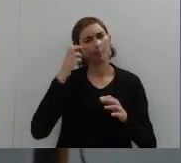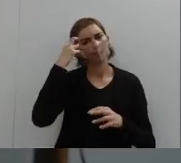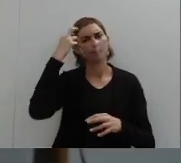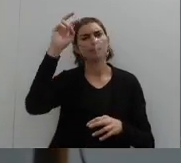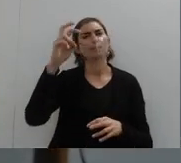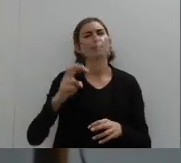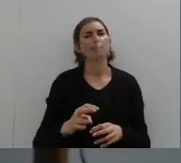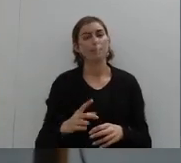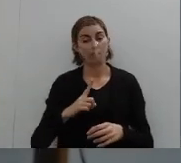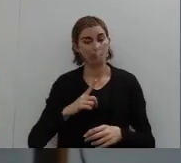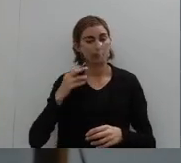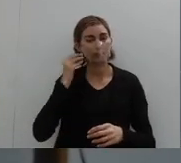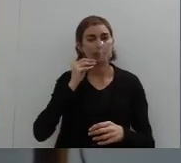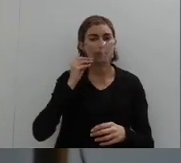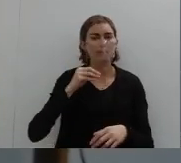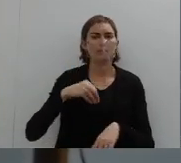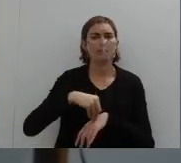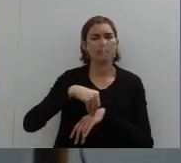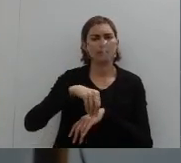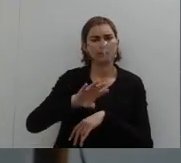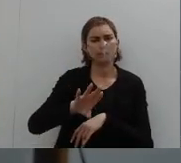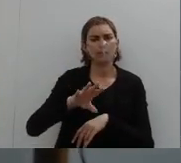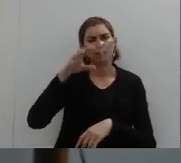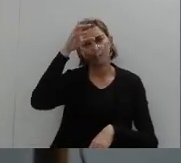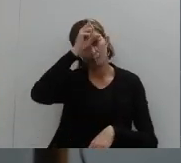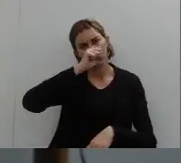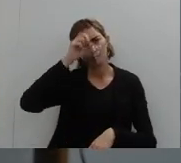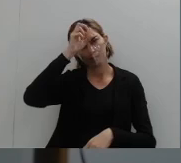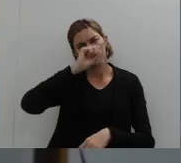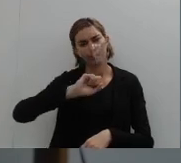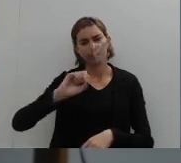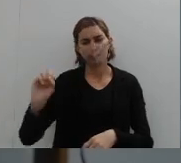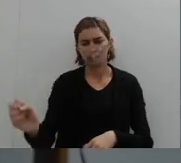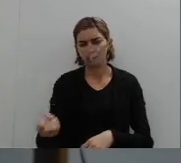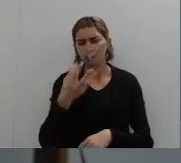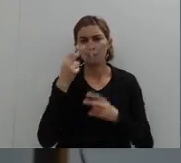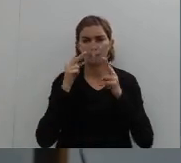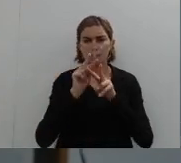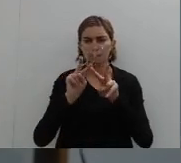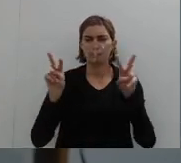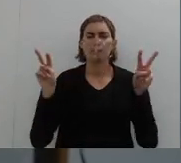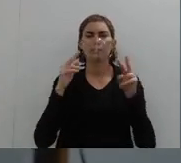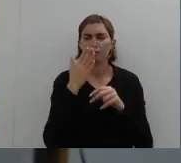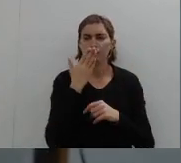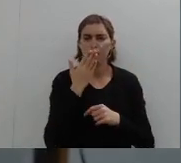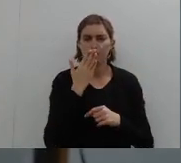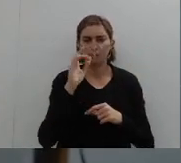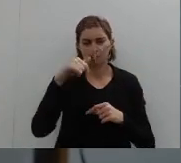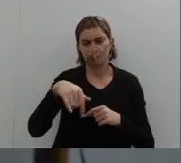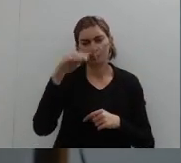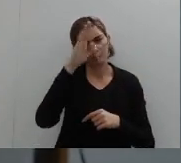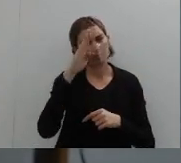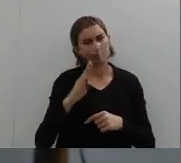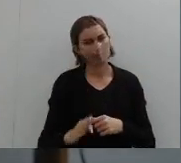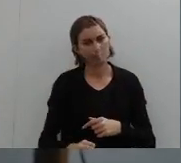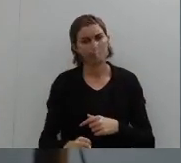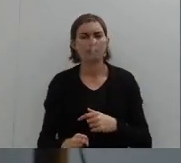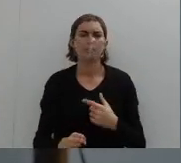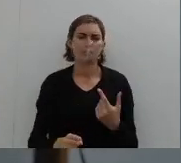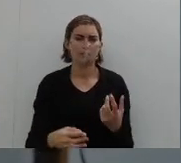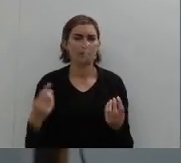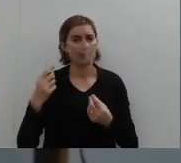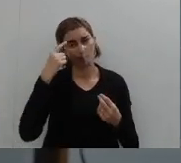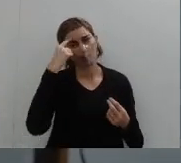cultura, então eu tento levar um aprendizado e um novo olhar desses indígenas aqui no Brasil com